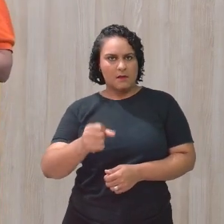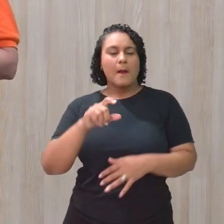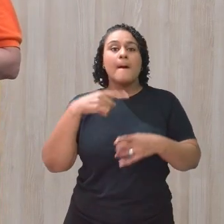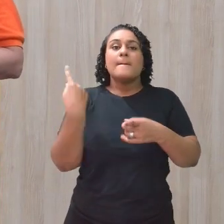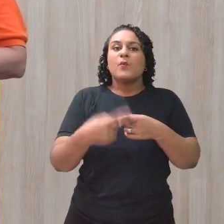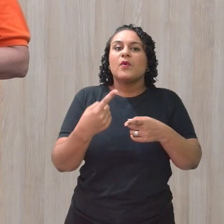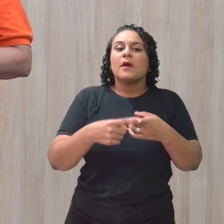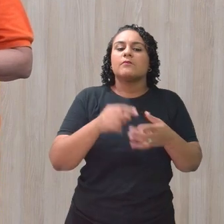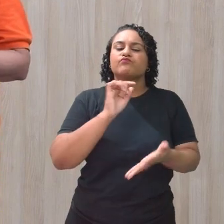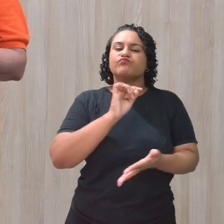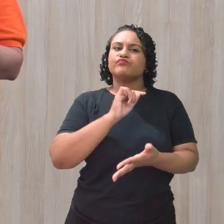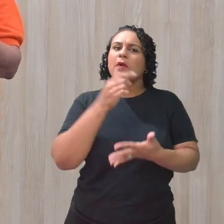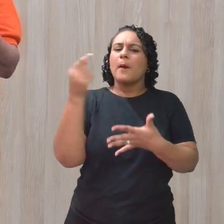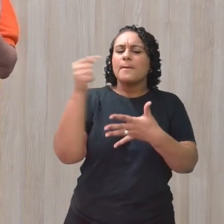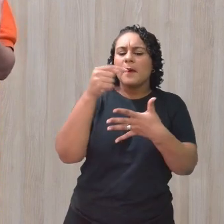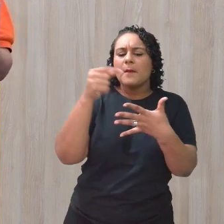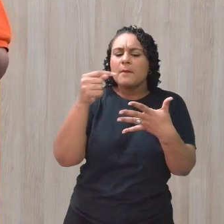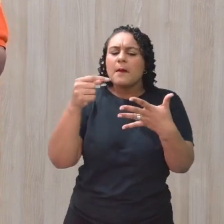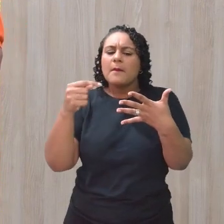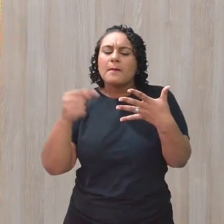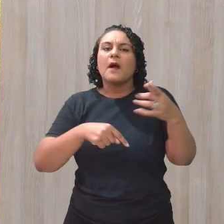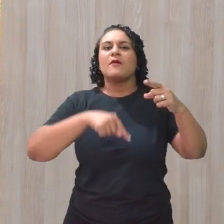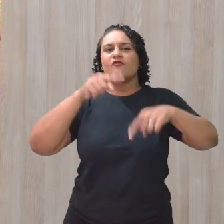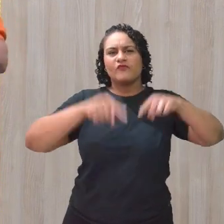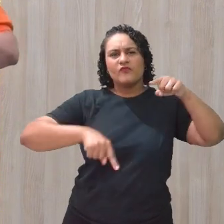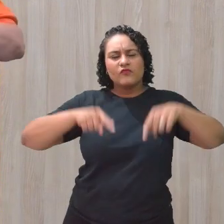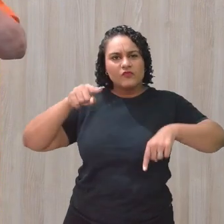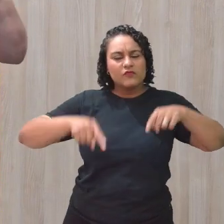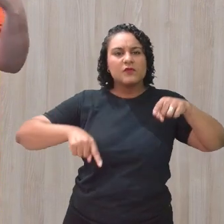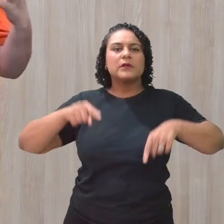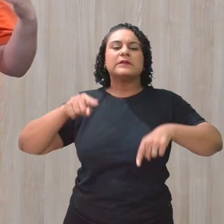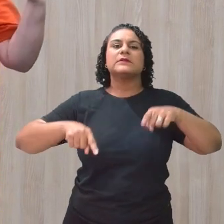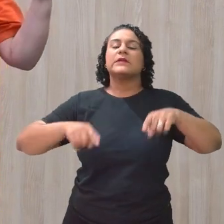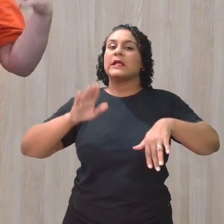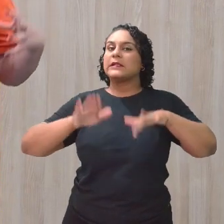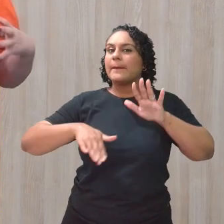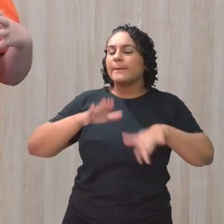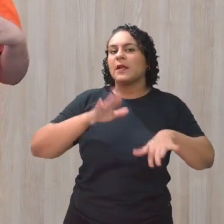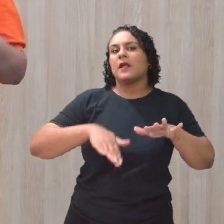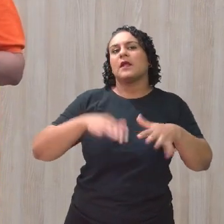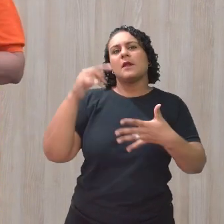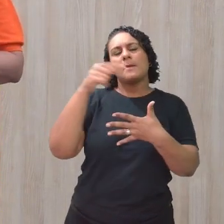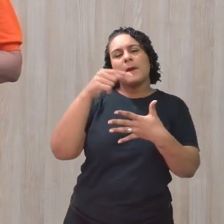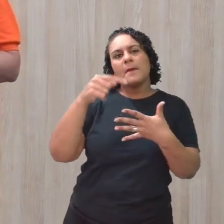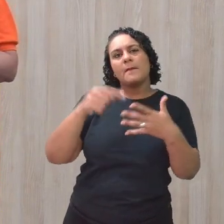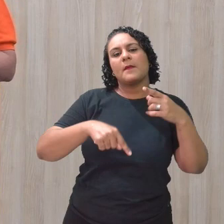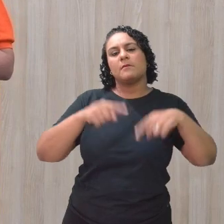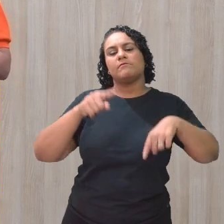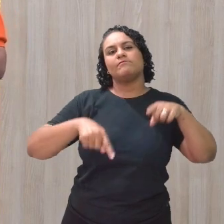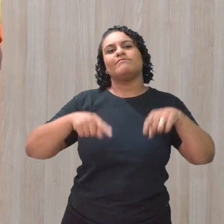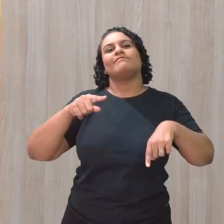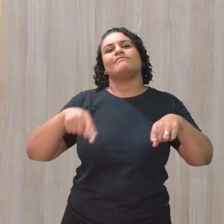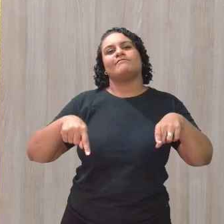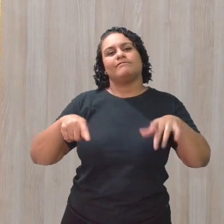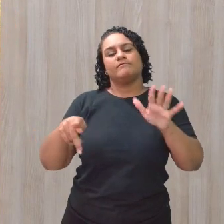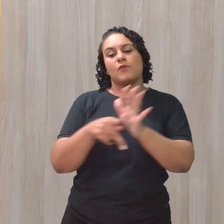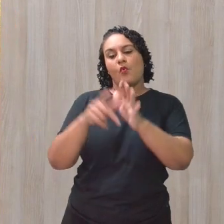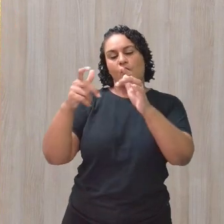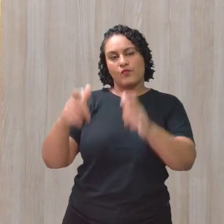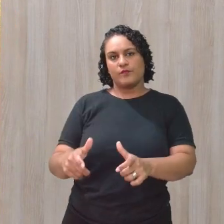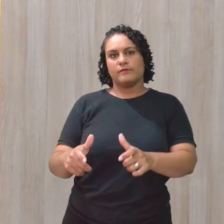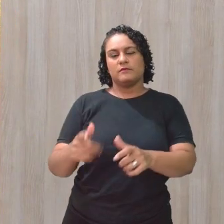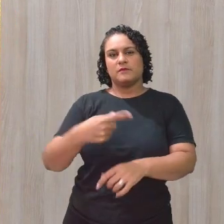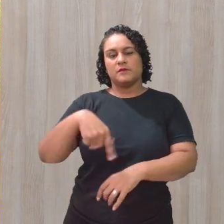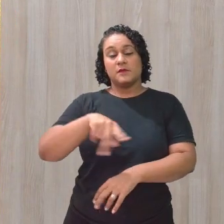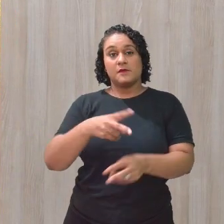se tornando uma construção daquela comunidade. E aí vocês percebem